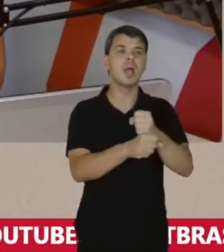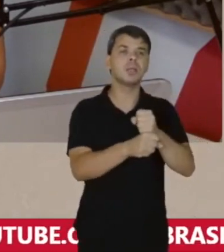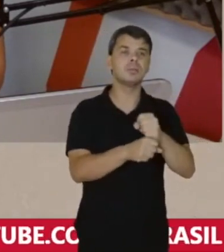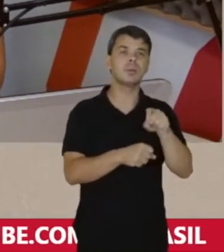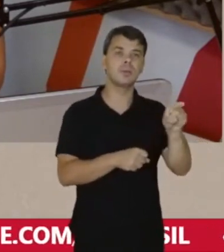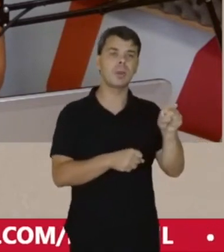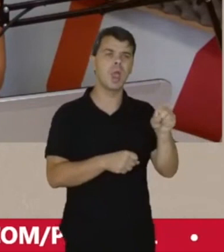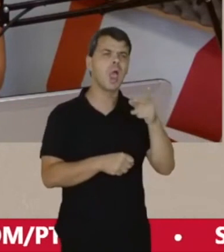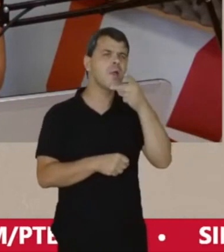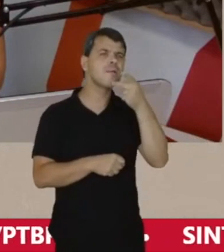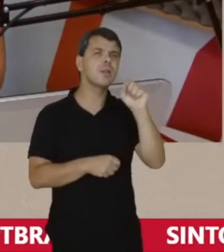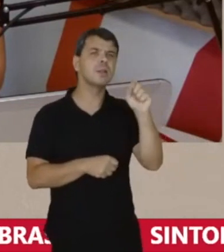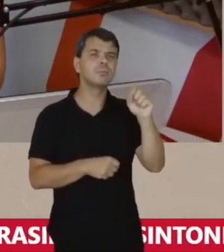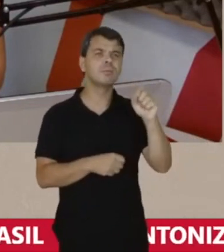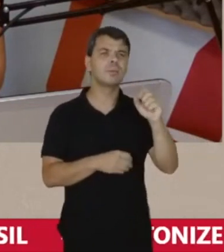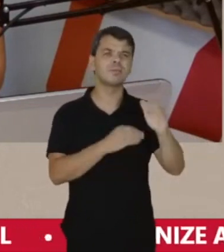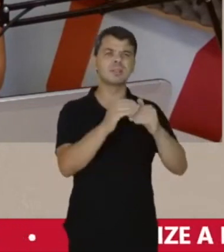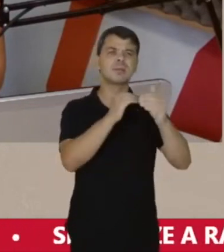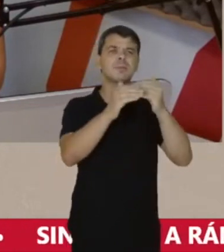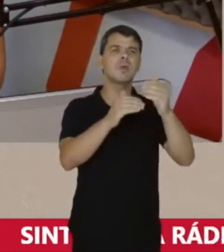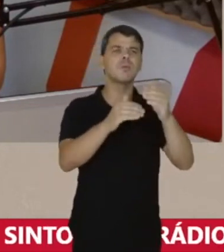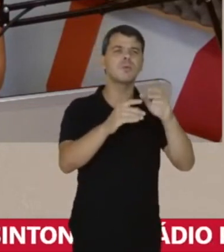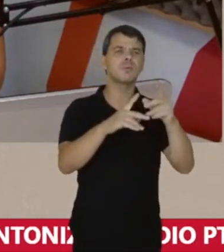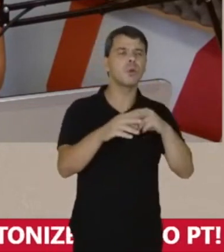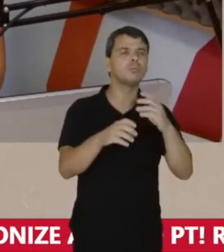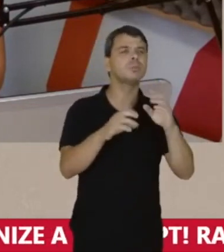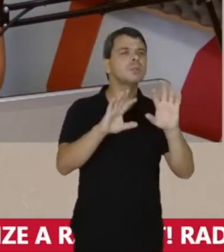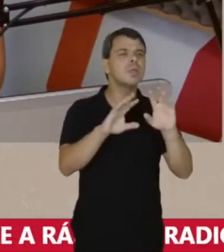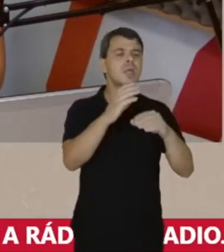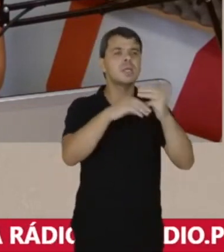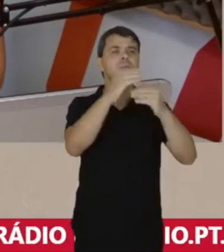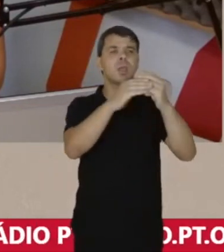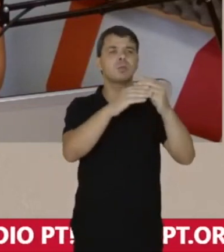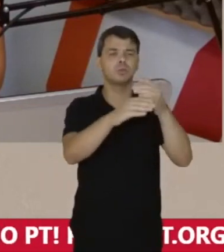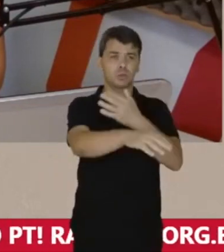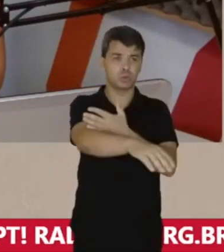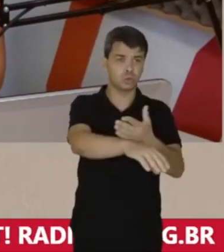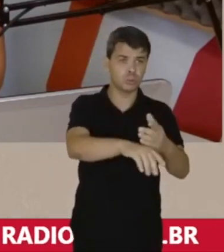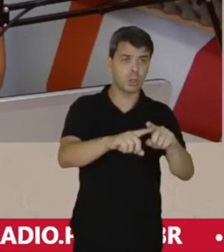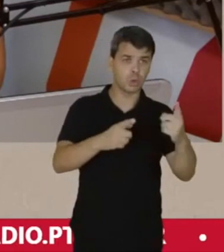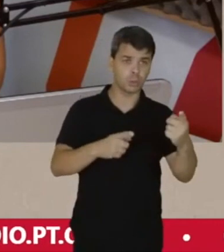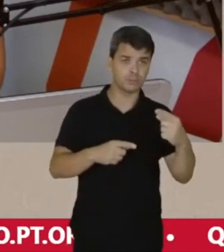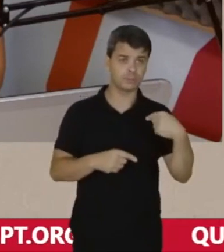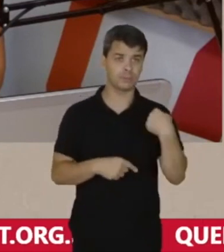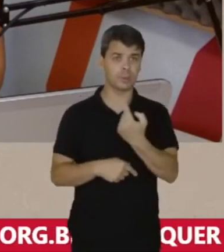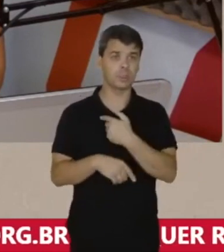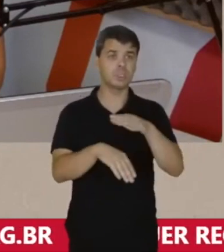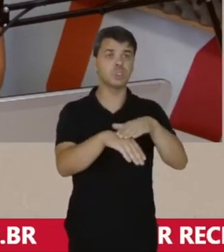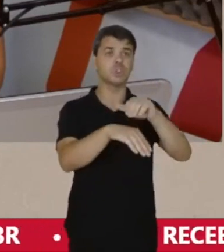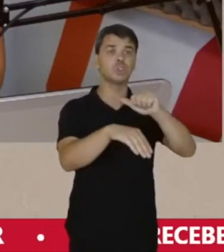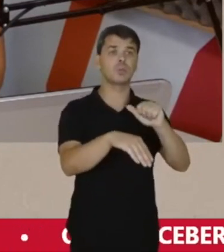Macaé, por falar em revolução das palavras, revolução dos costumes, né? A gente teimosamente